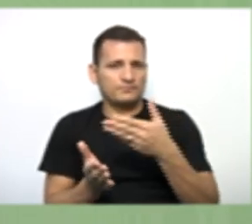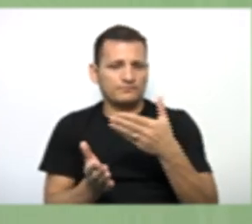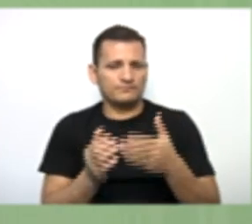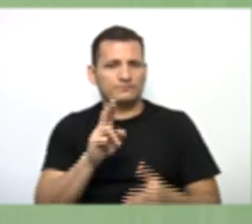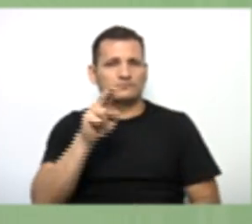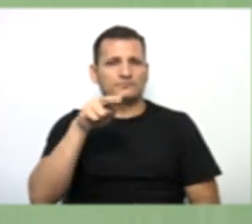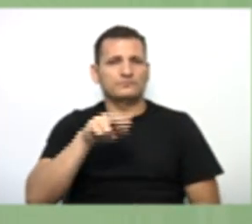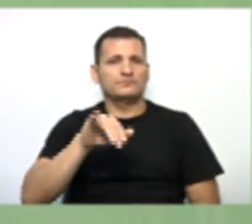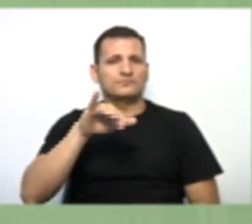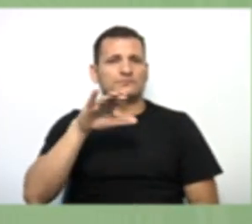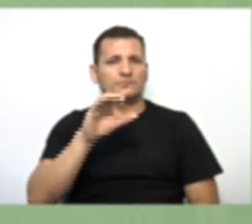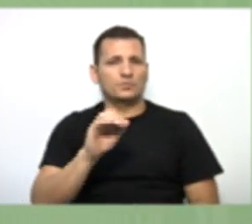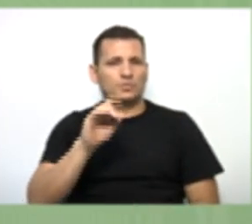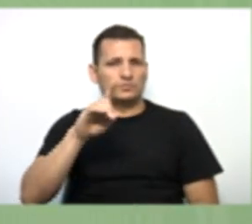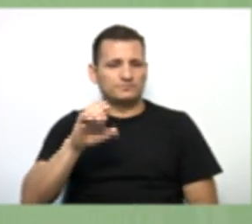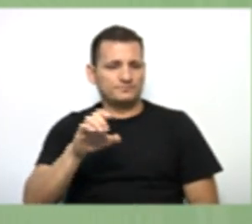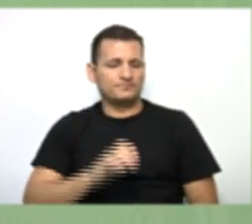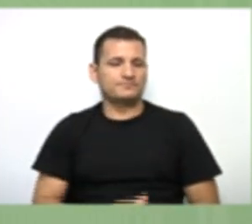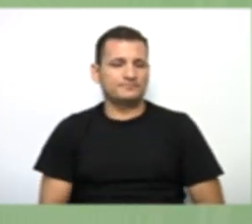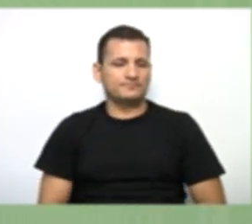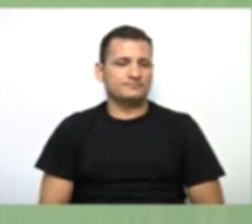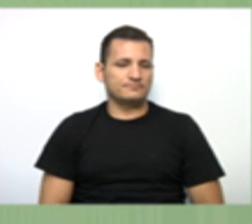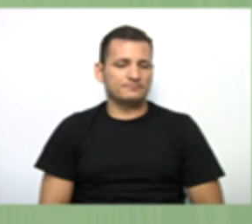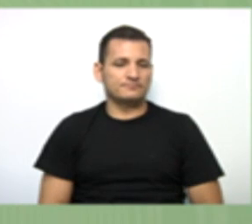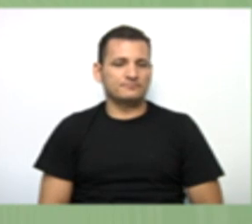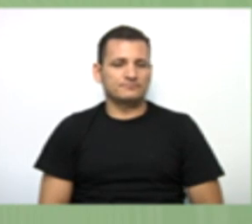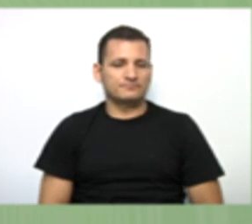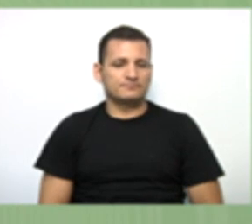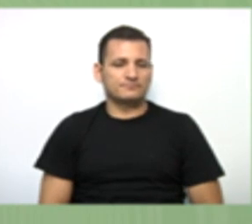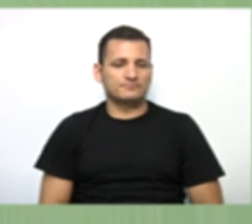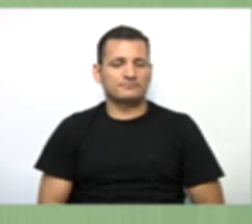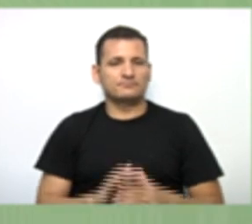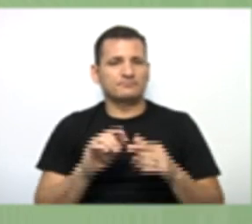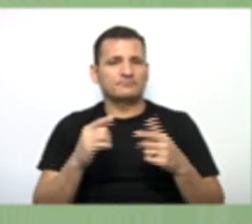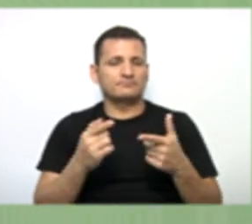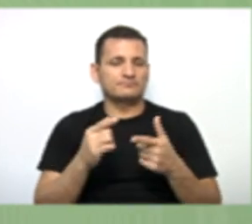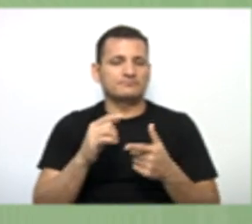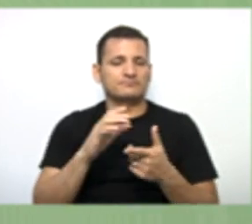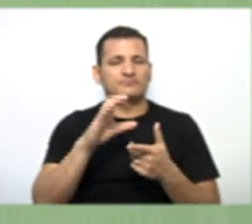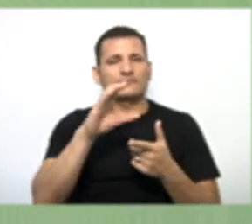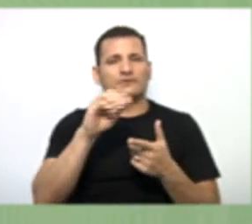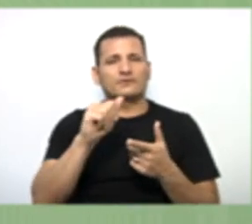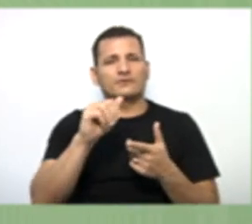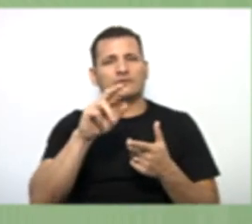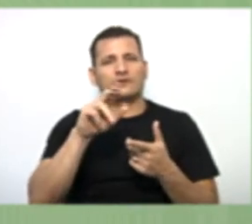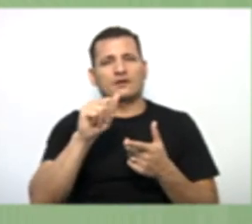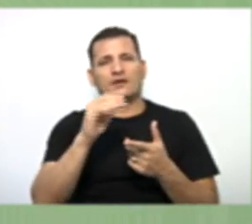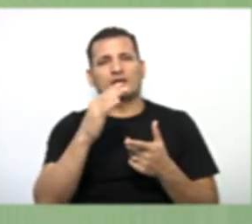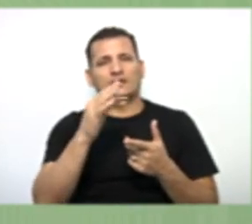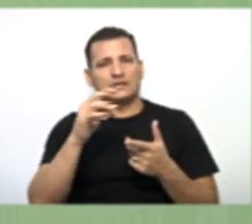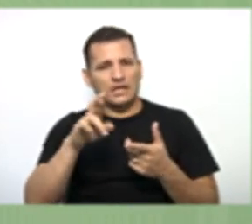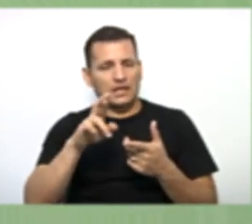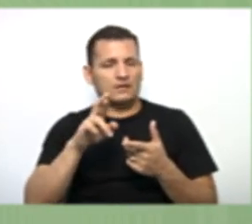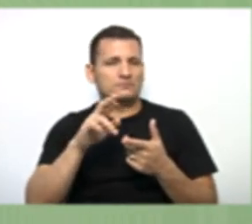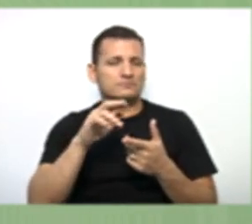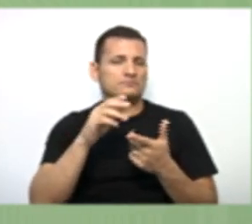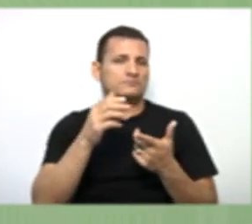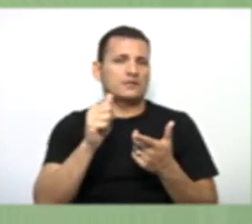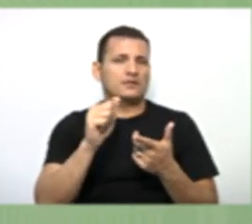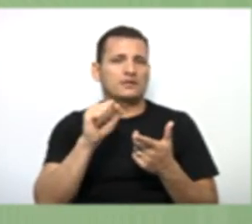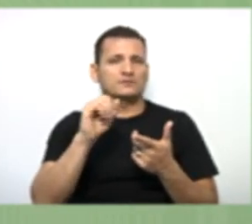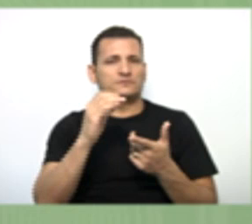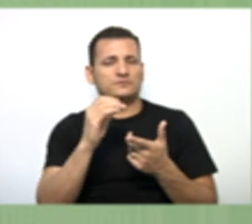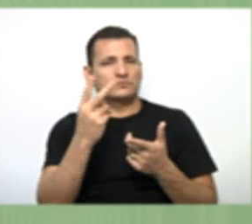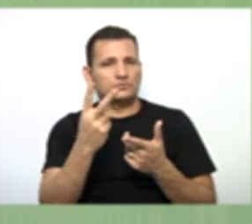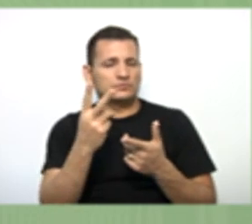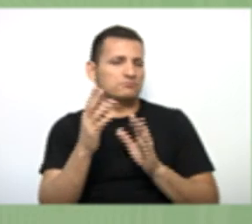Unicode, né? Mas a gente está falando de caractere ASCII-2 hoje porque é mais simples, né? Na arquitetura de computadores é só para